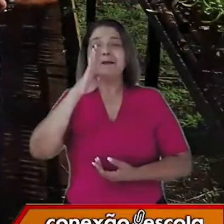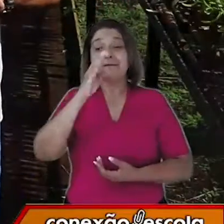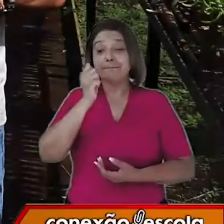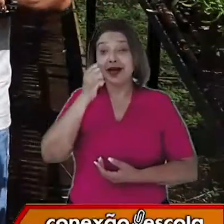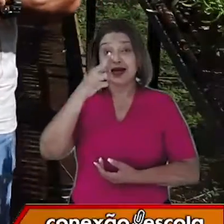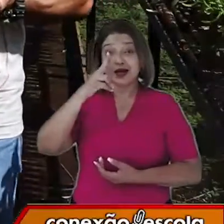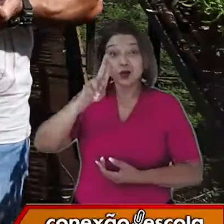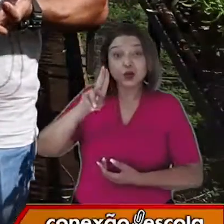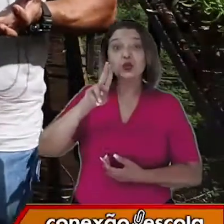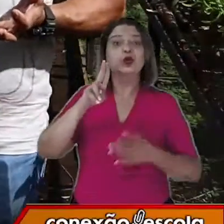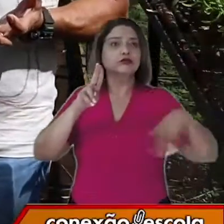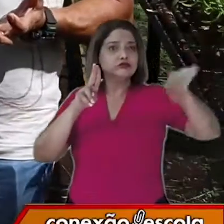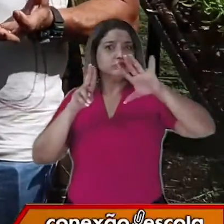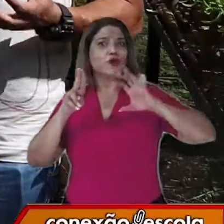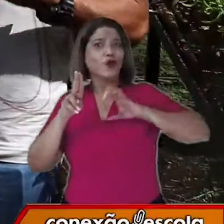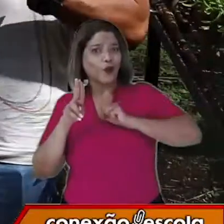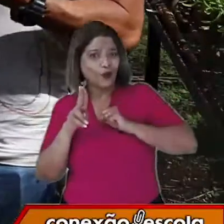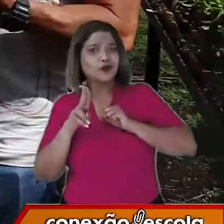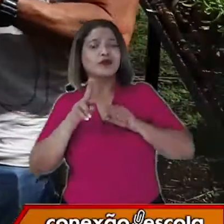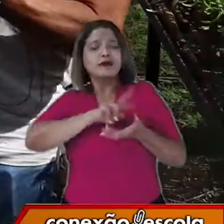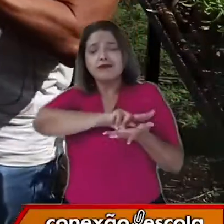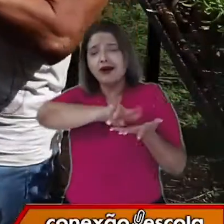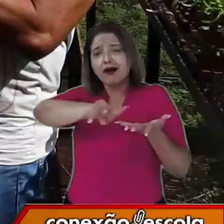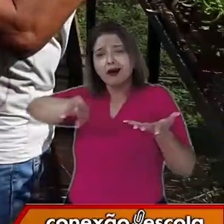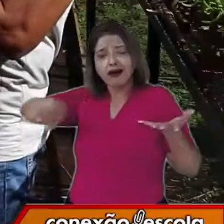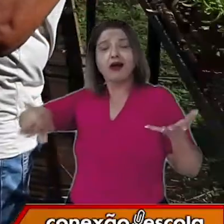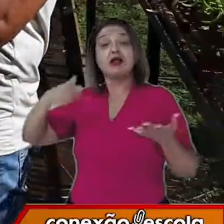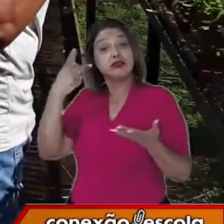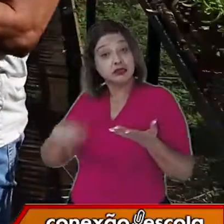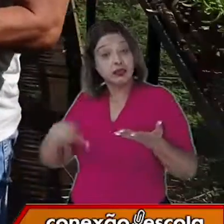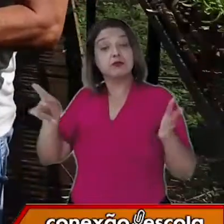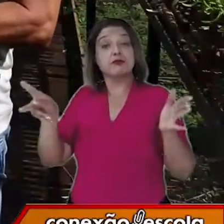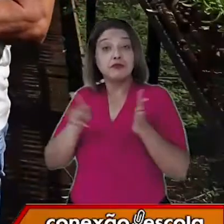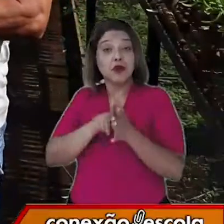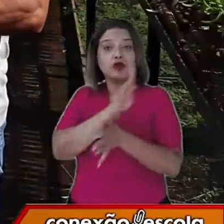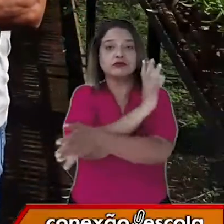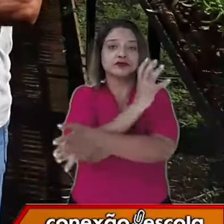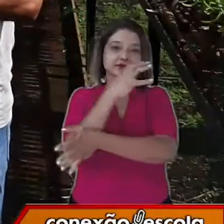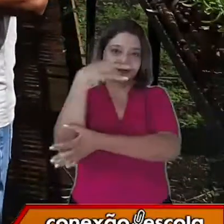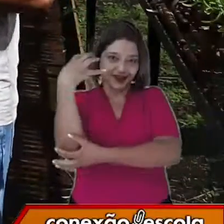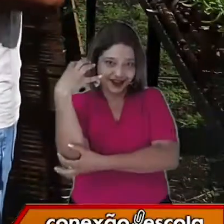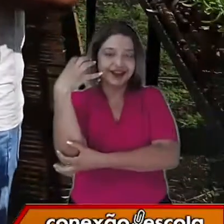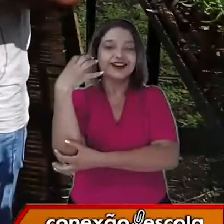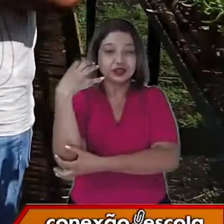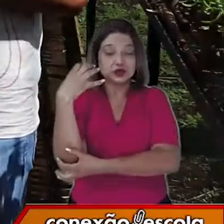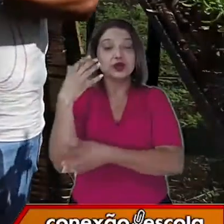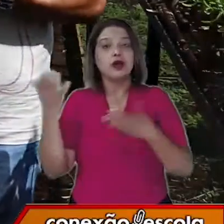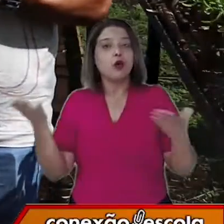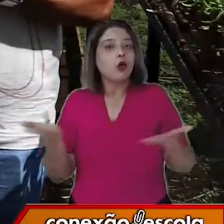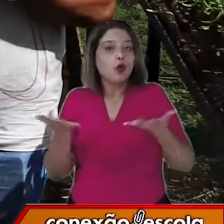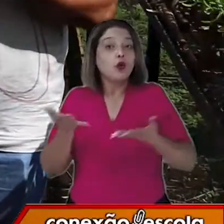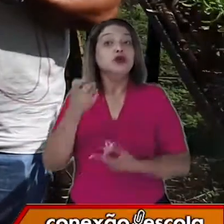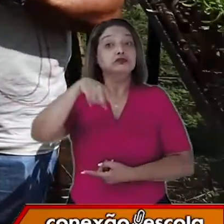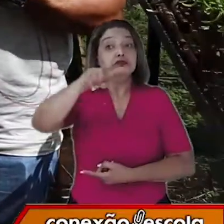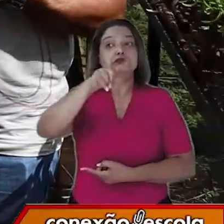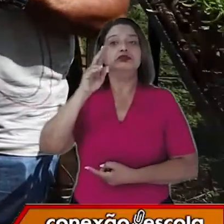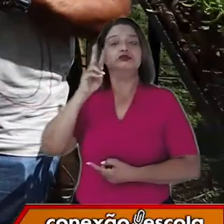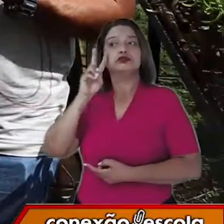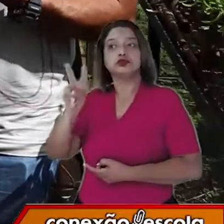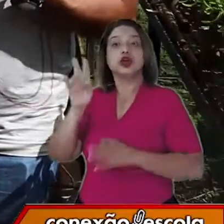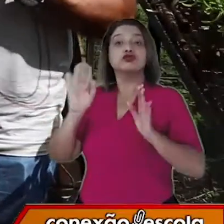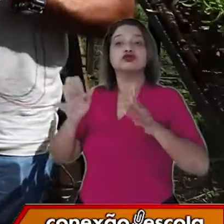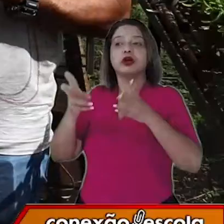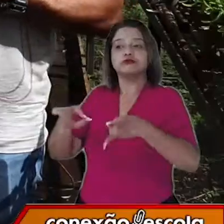Baru, né, que é muito apreciada por todo mundo. Então, isso são plantas aqui do Cerrado, e que hoje as pessoas passam a